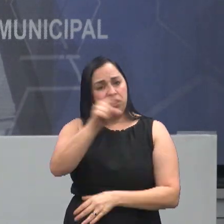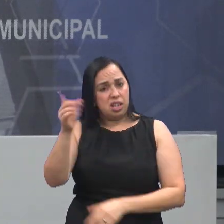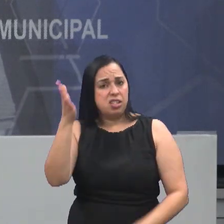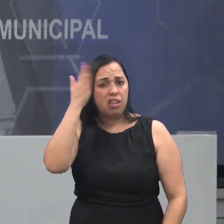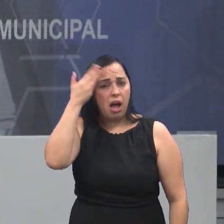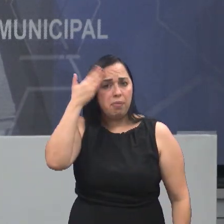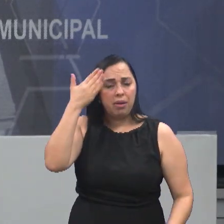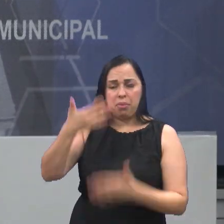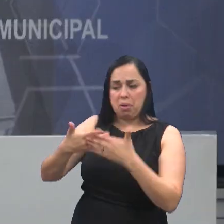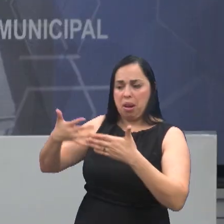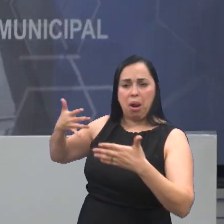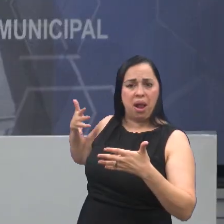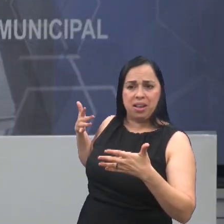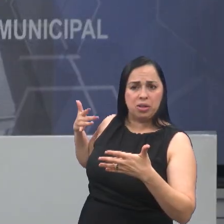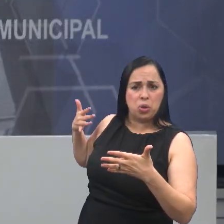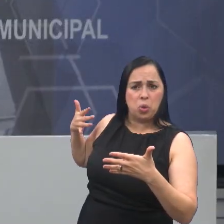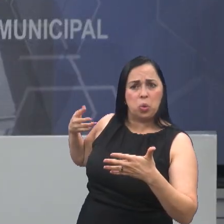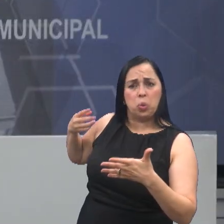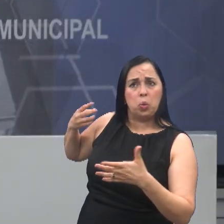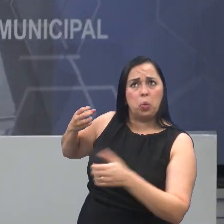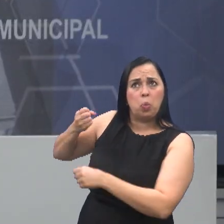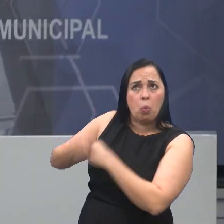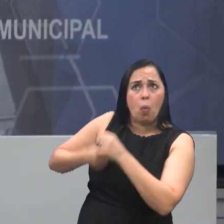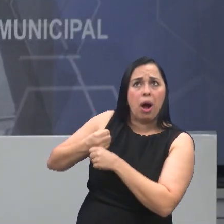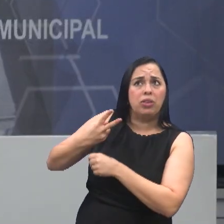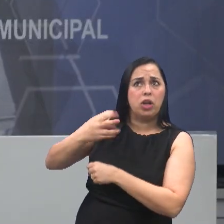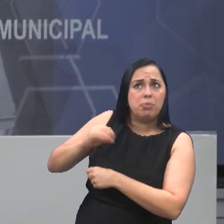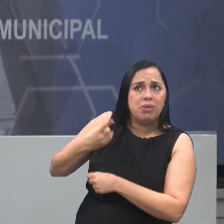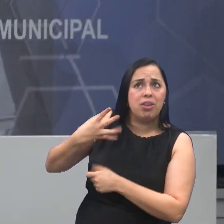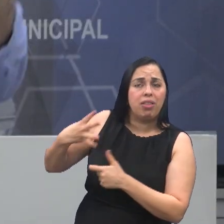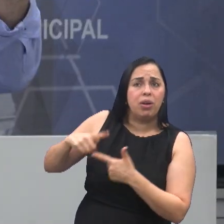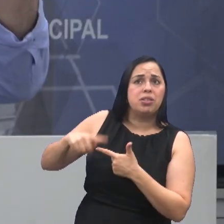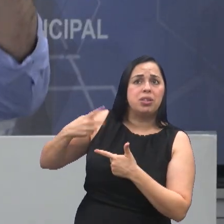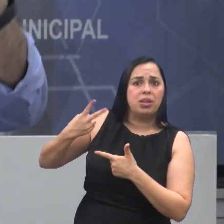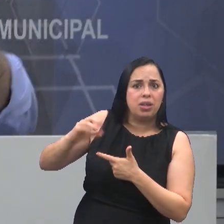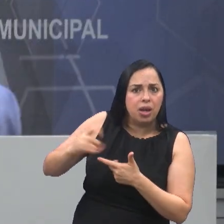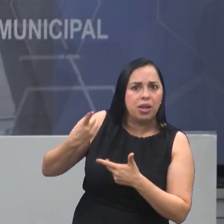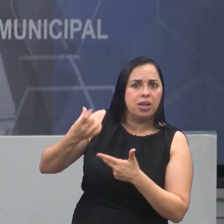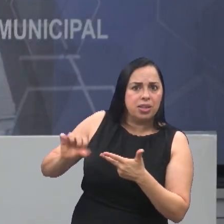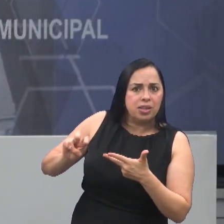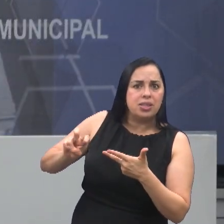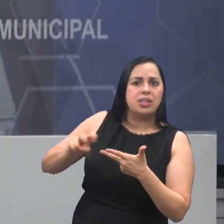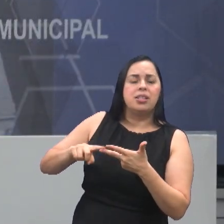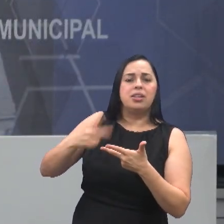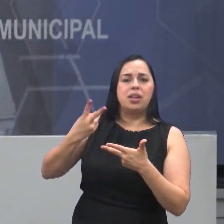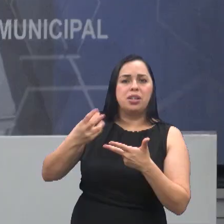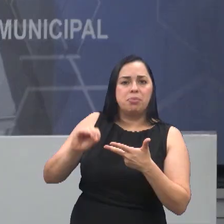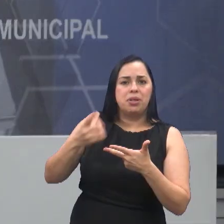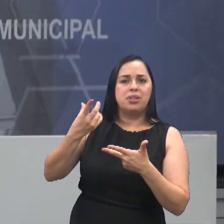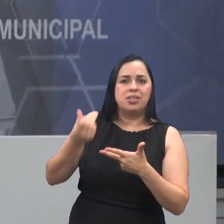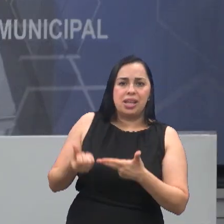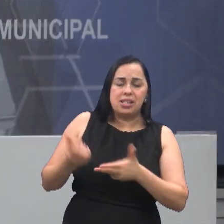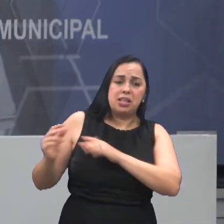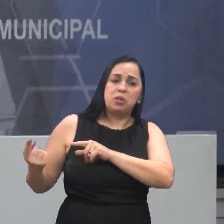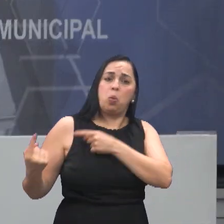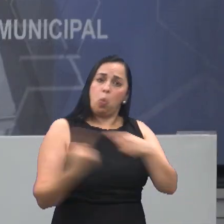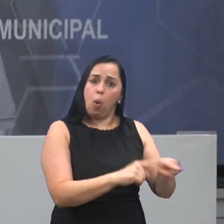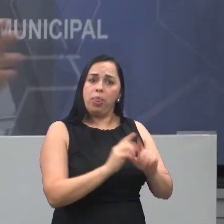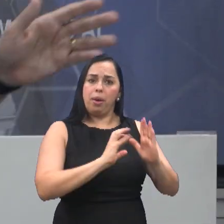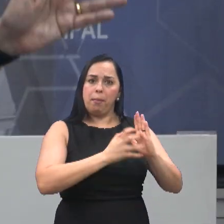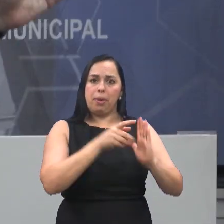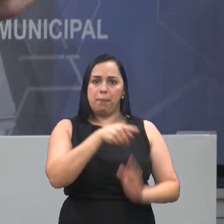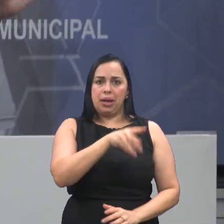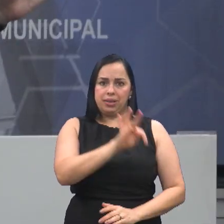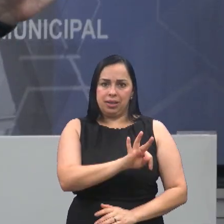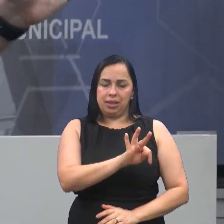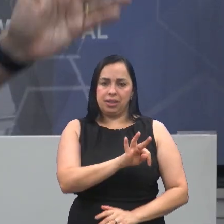Joseense lembra de mim em 2014, 2015, 2016, né? Desde 2014, contra o PT nas ruas de São José dos Campos, quando meu